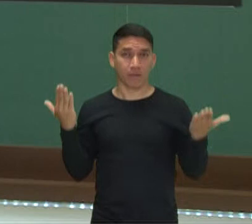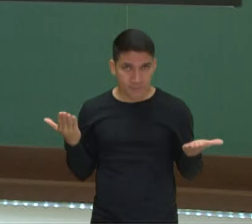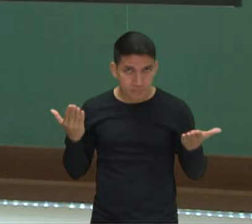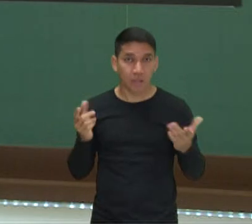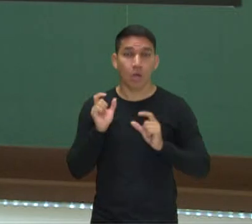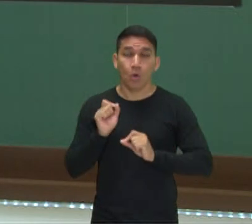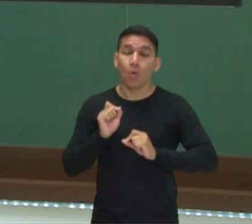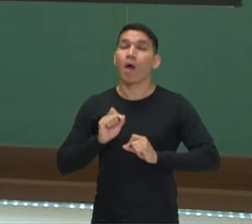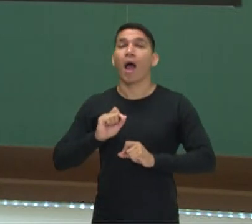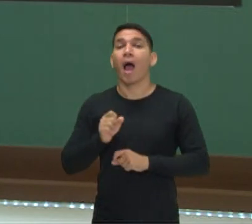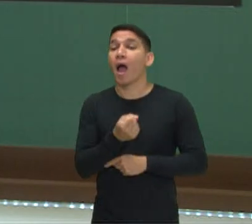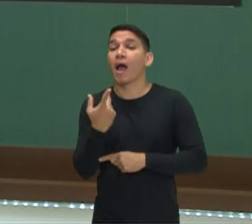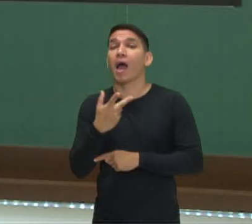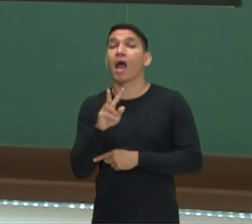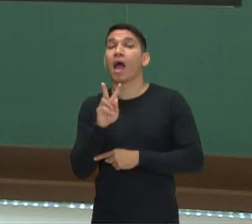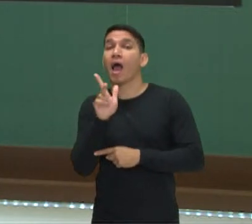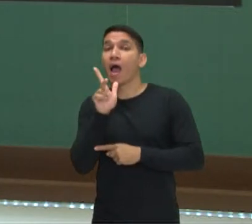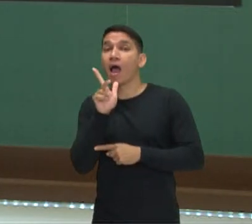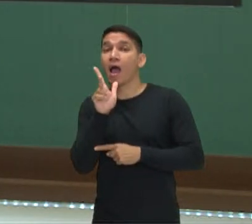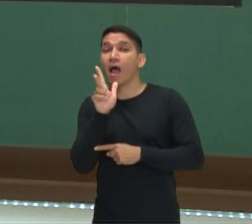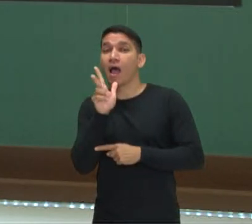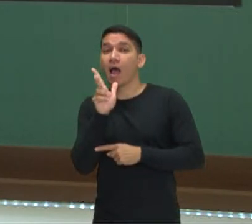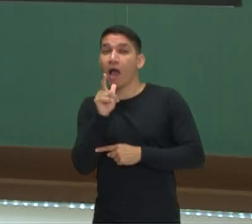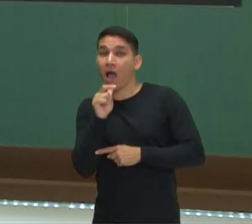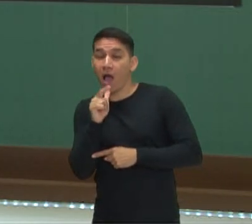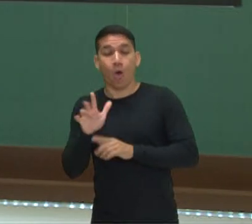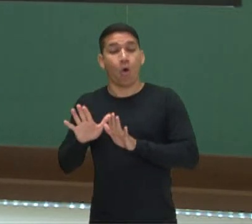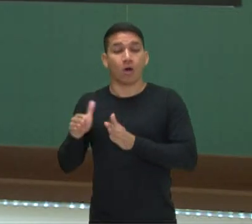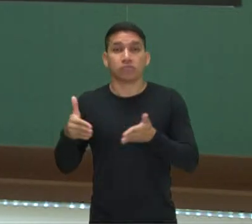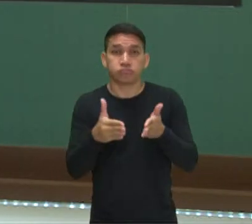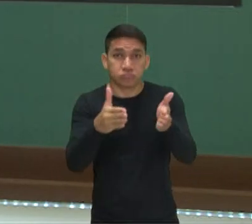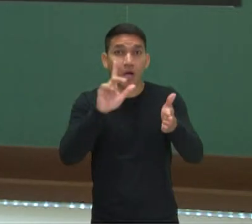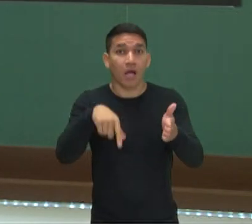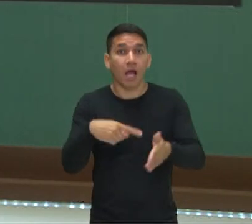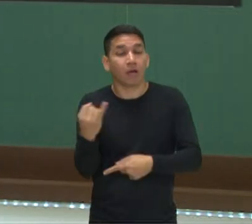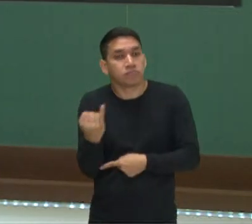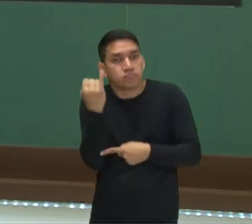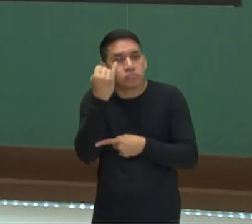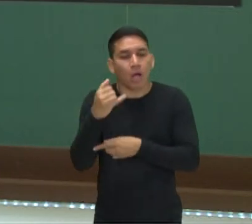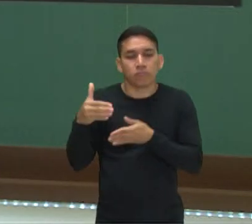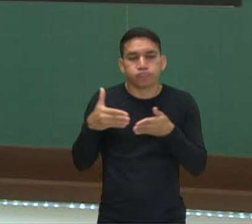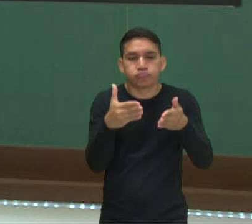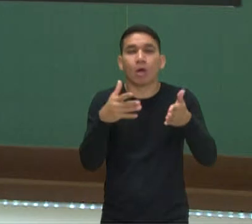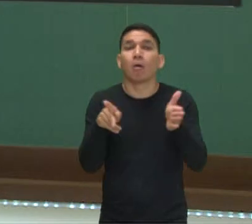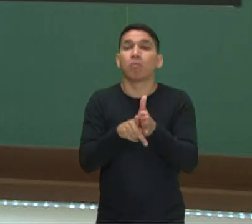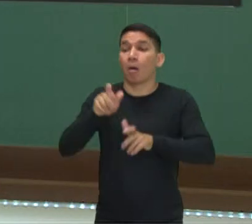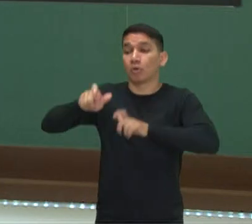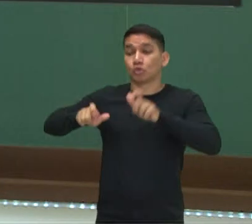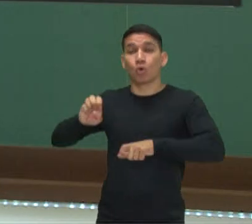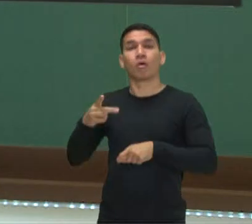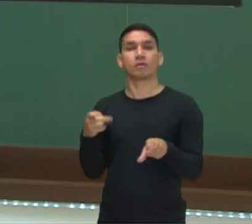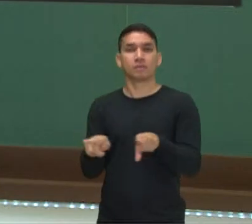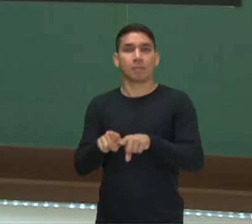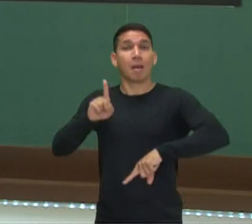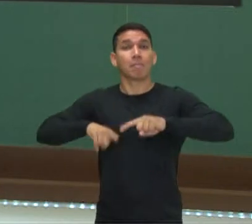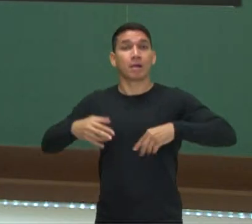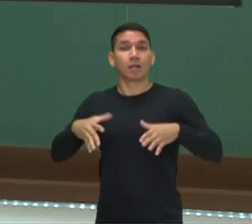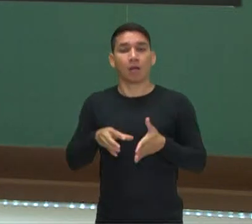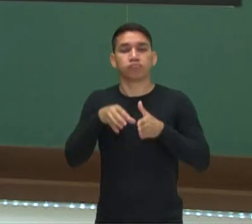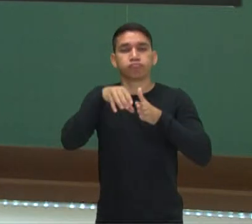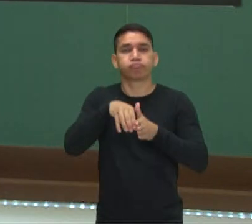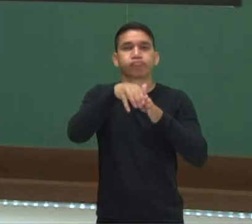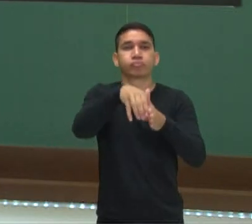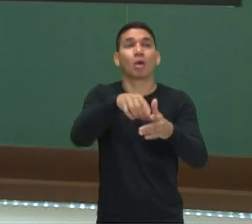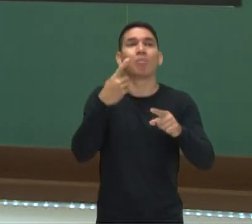as hidrovias se tornam importantes vias de circulação de pessoas e de mercadorias, porque nós temos